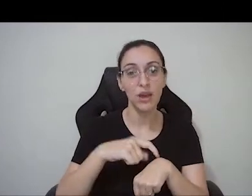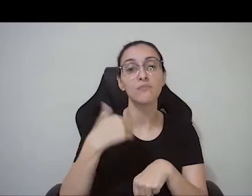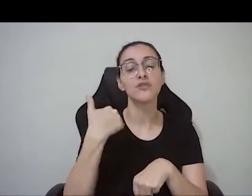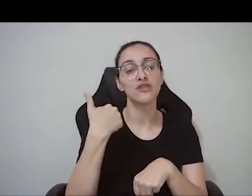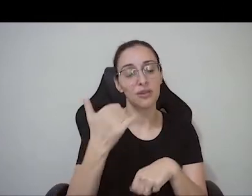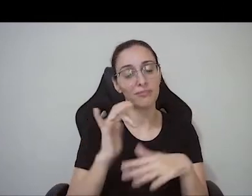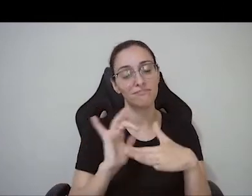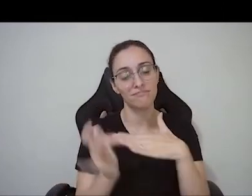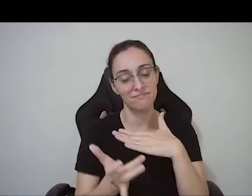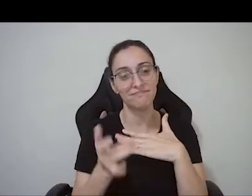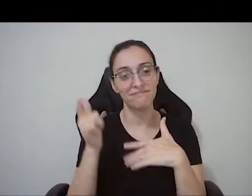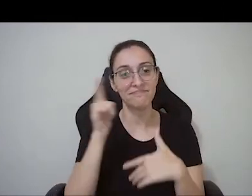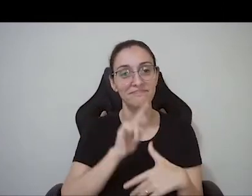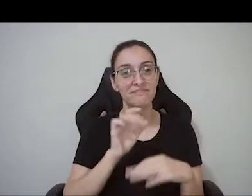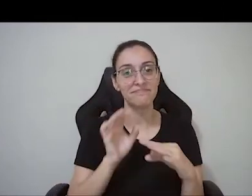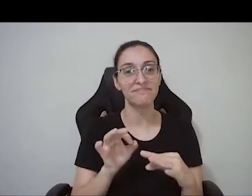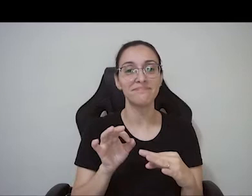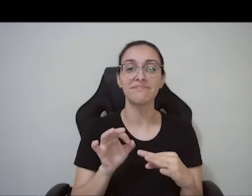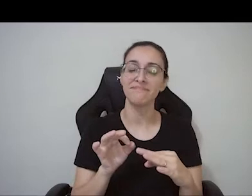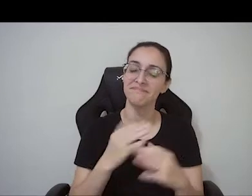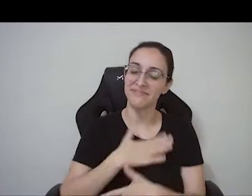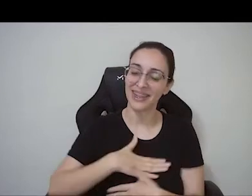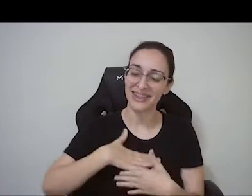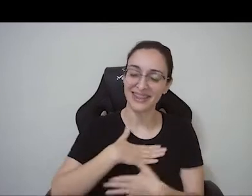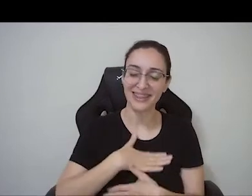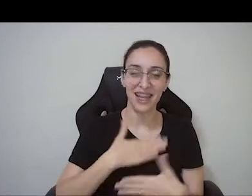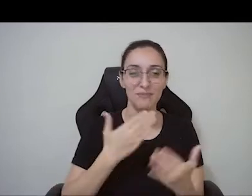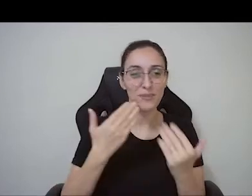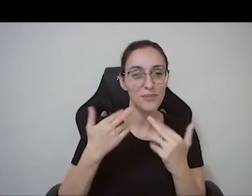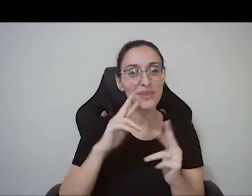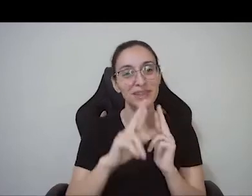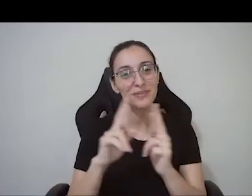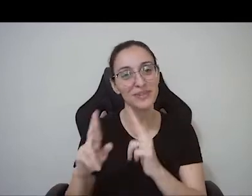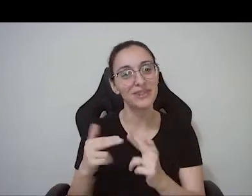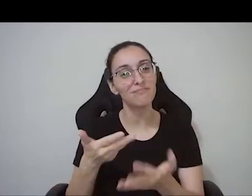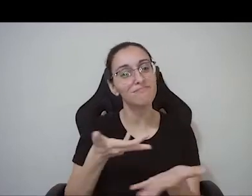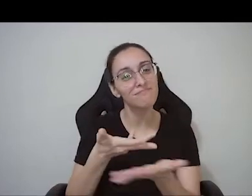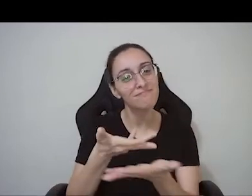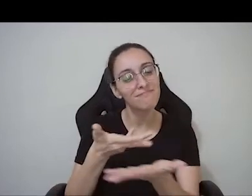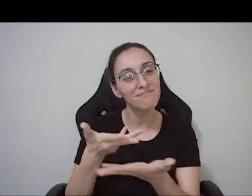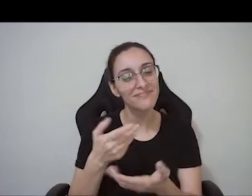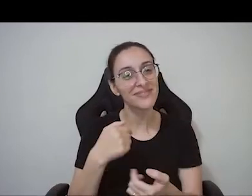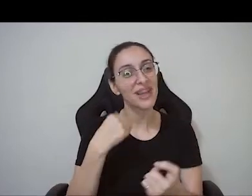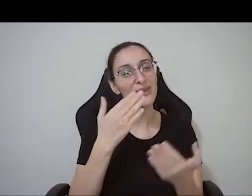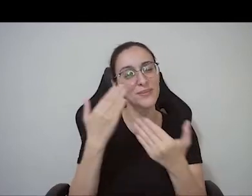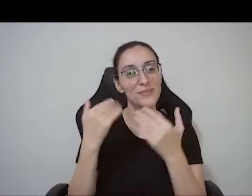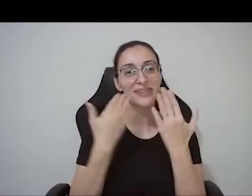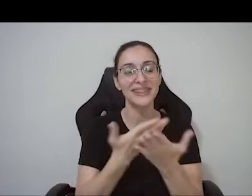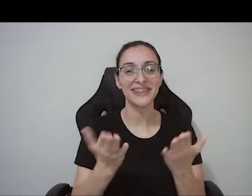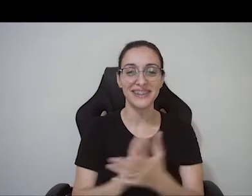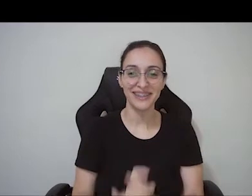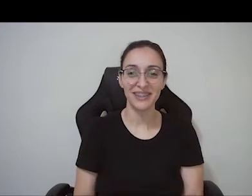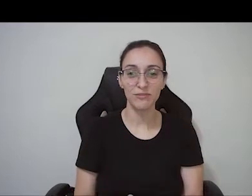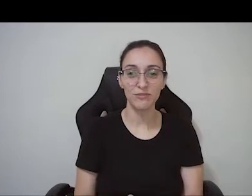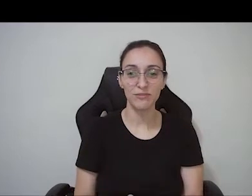redes sociais que eu vou. É um prazer enorme de poder responder e trocar uma ideia com vocês.